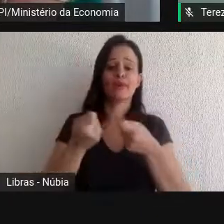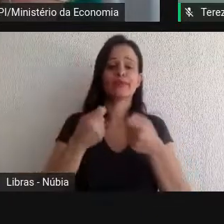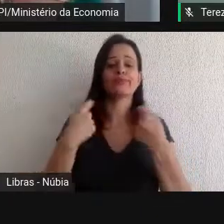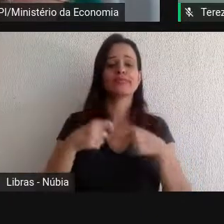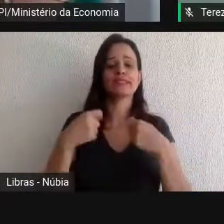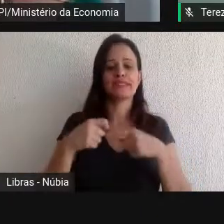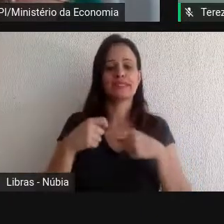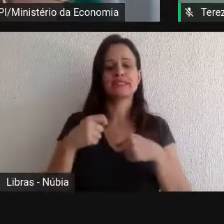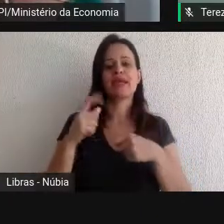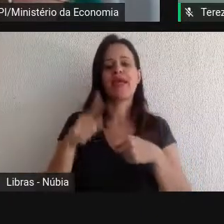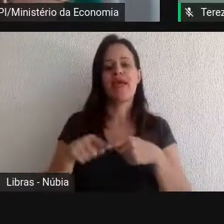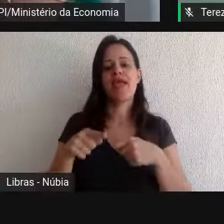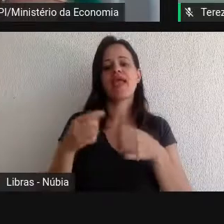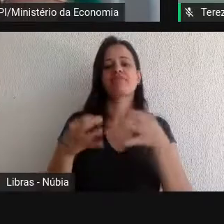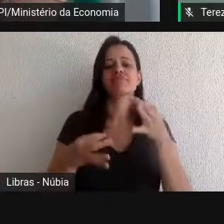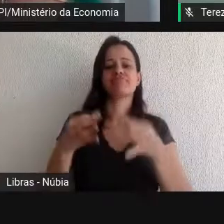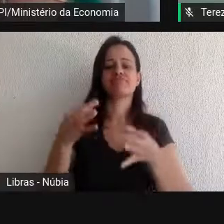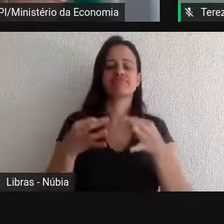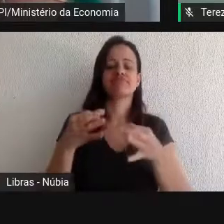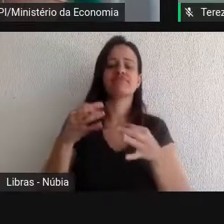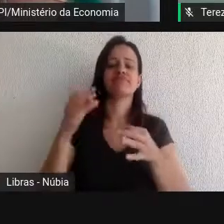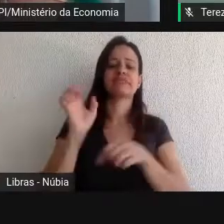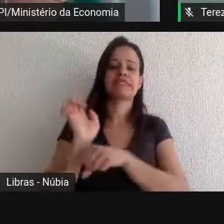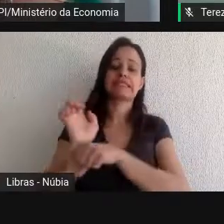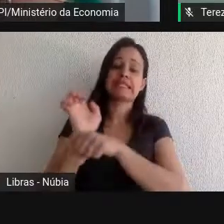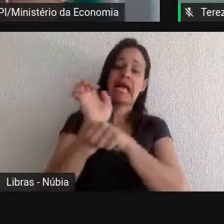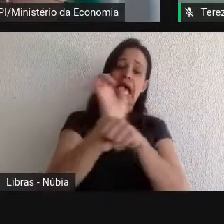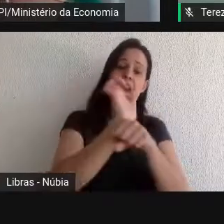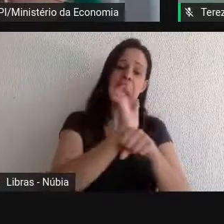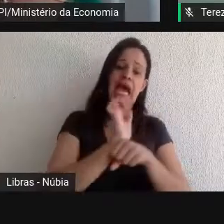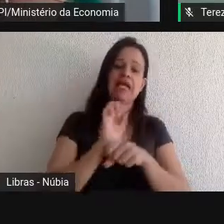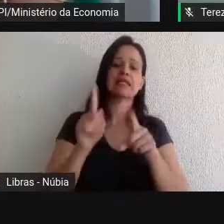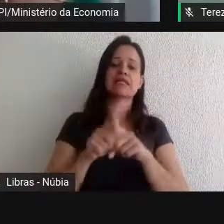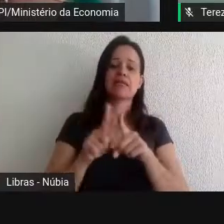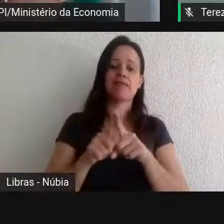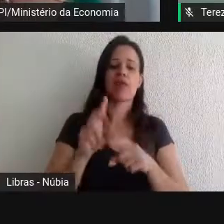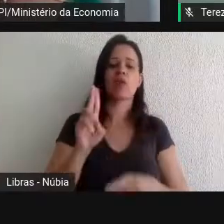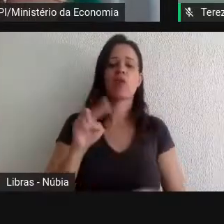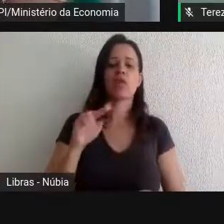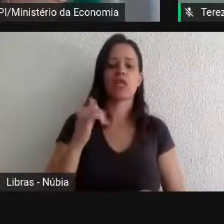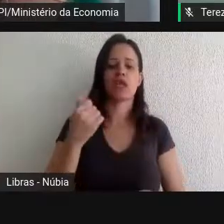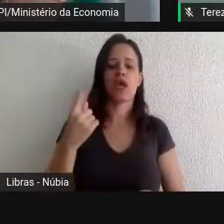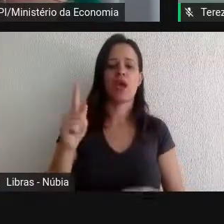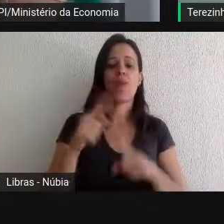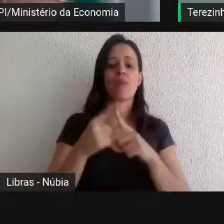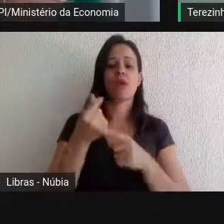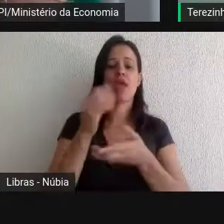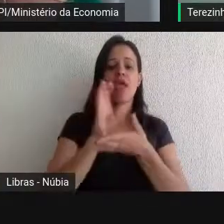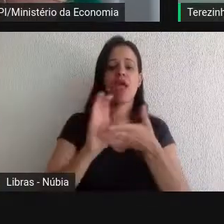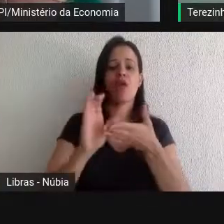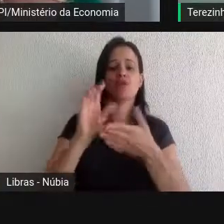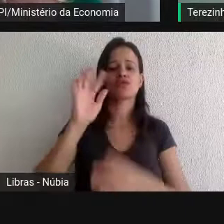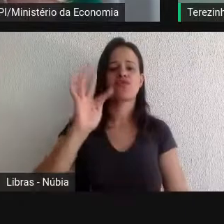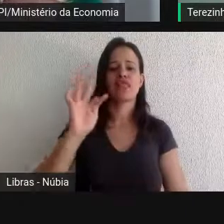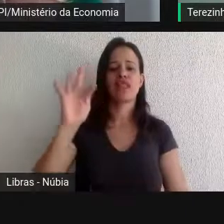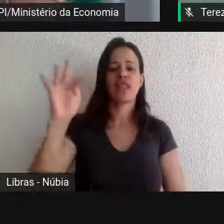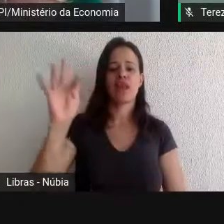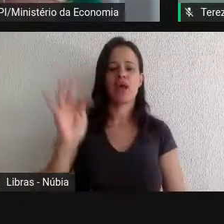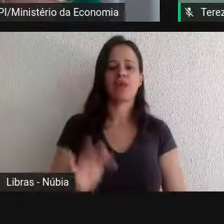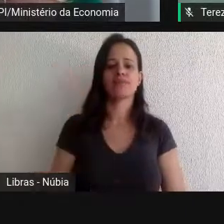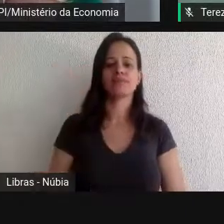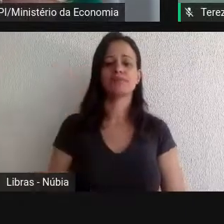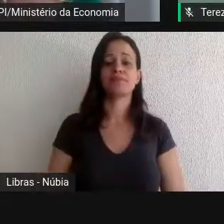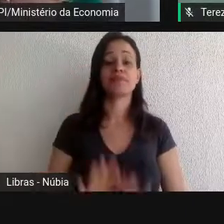por meio dos tribunais de contas dos estados e até da União, quando o recurso é federal. No caso